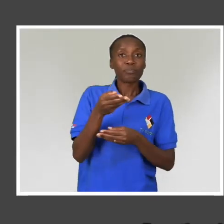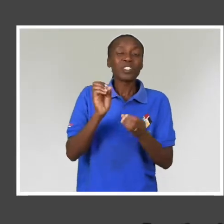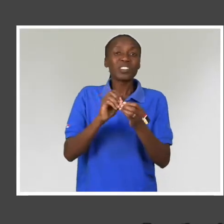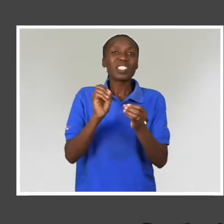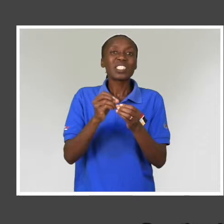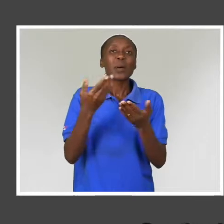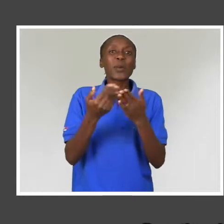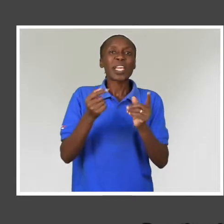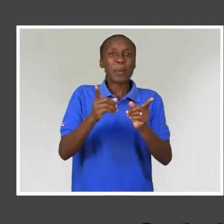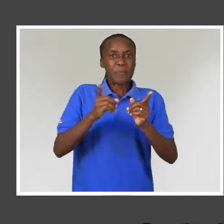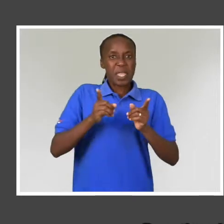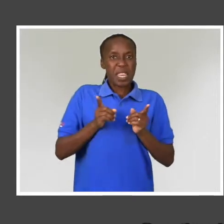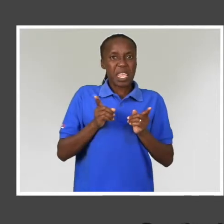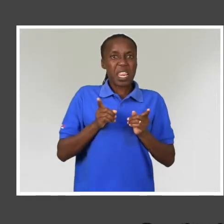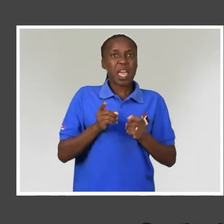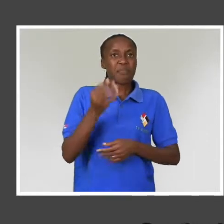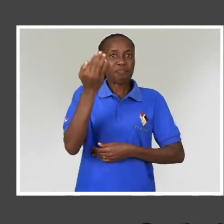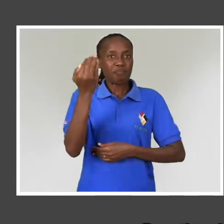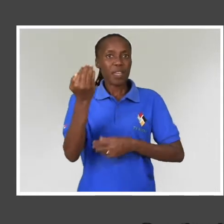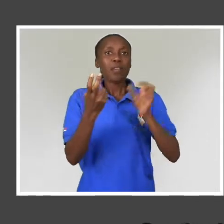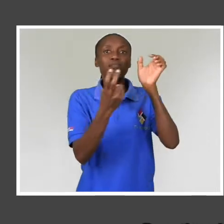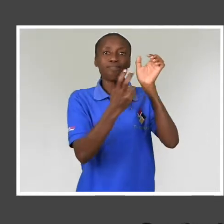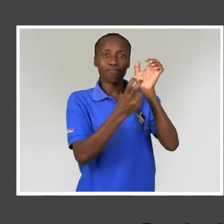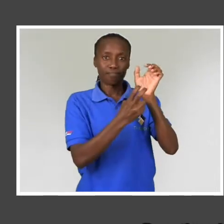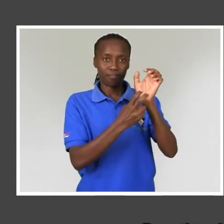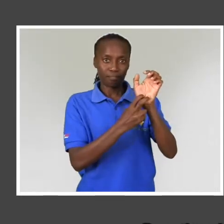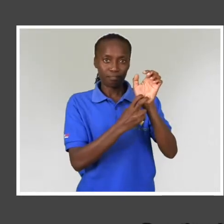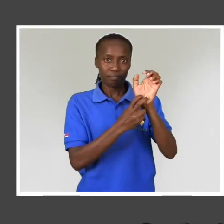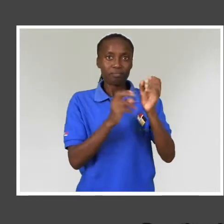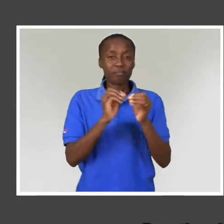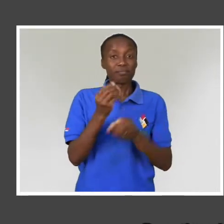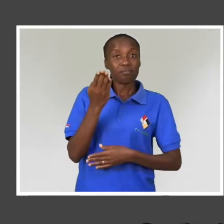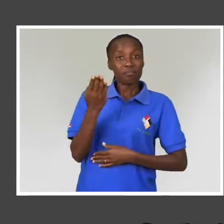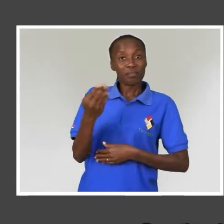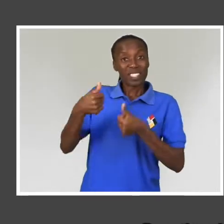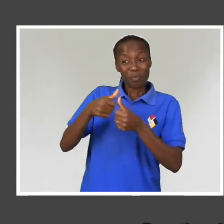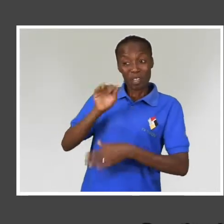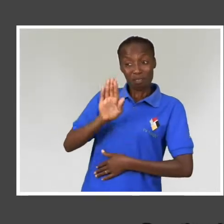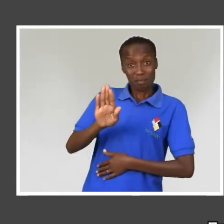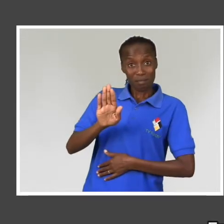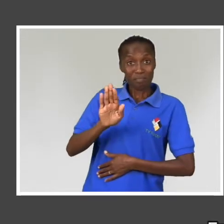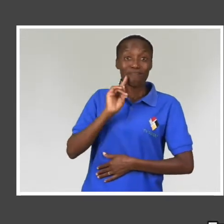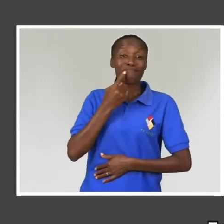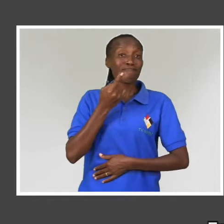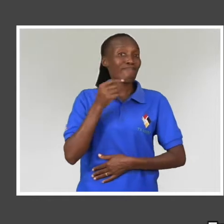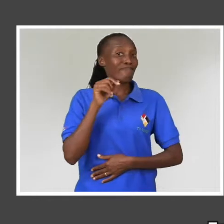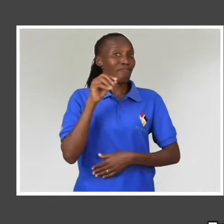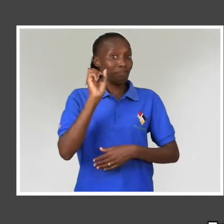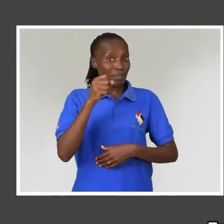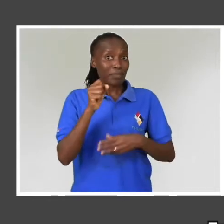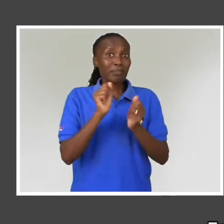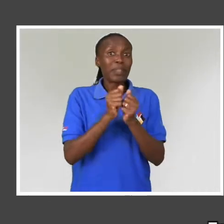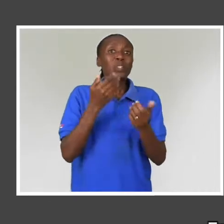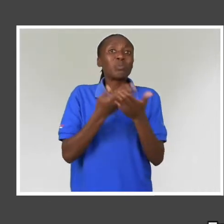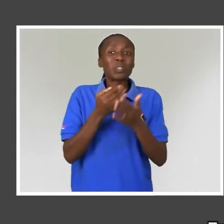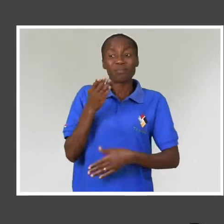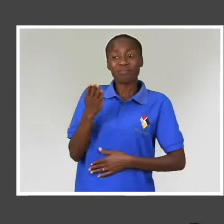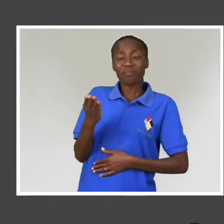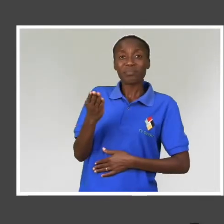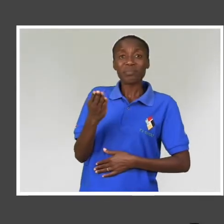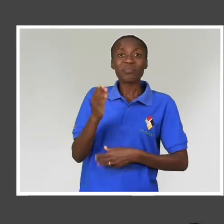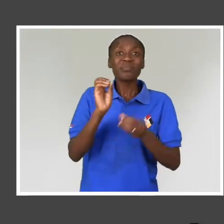Aconteceu o smog, investi em violação de mim. Violação? Violação. A menor de idade. Era só o teu namorado? o namorado,